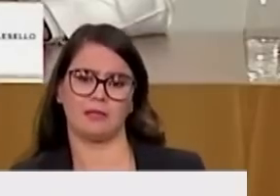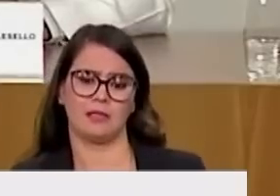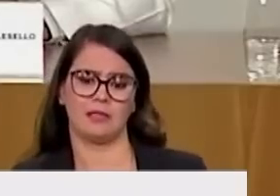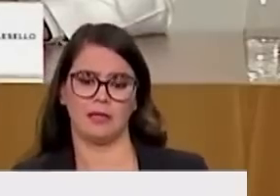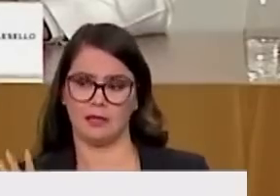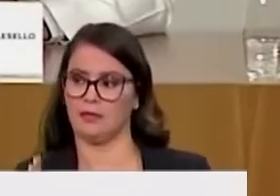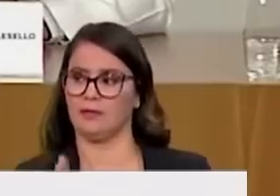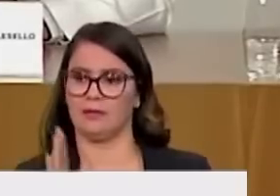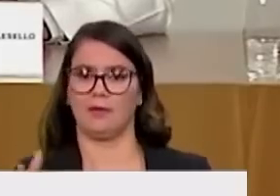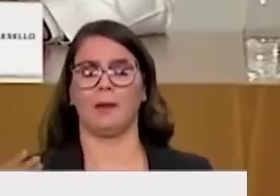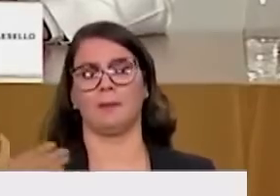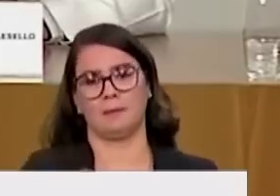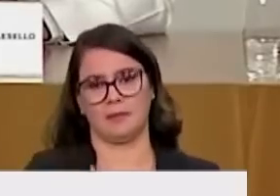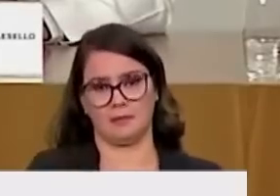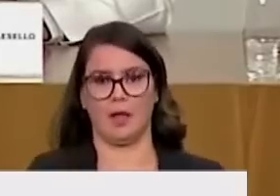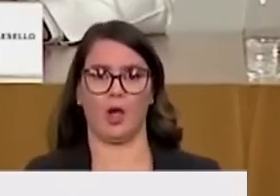a ir e participar da COP.